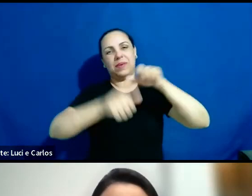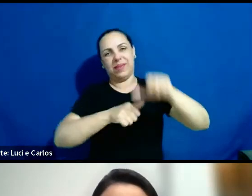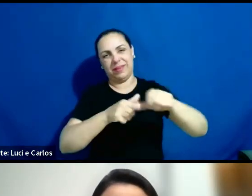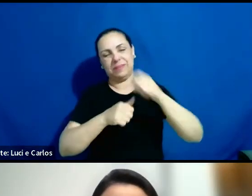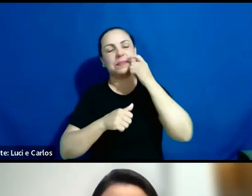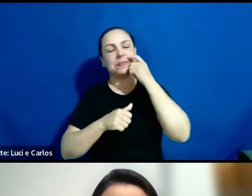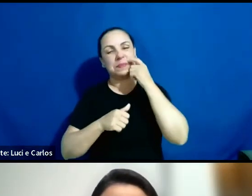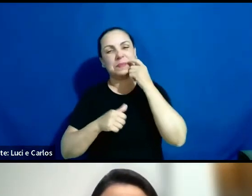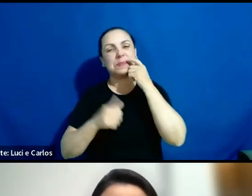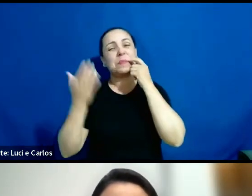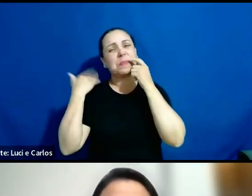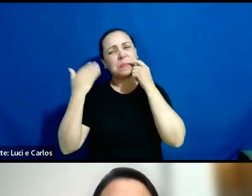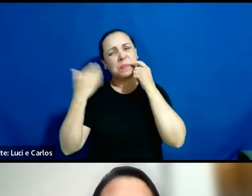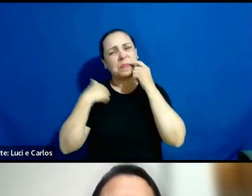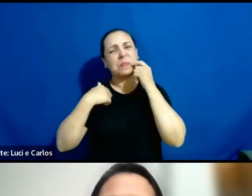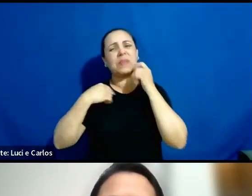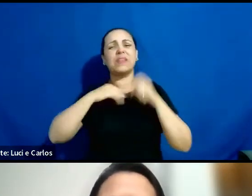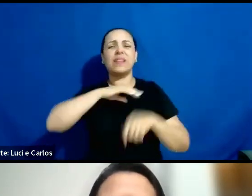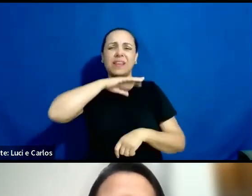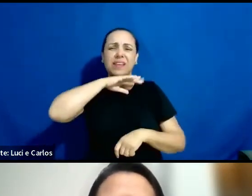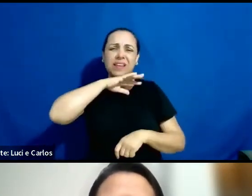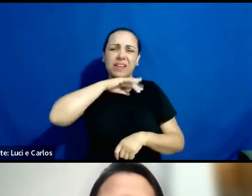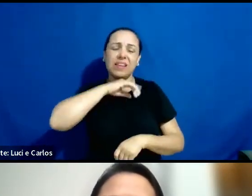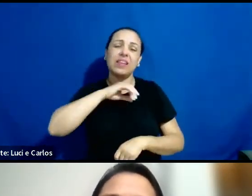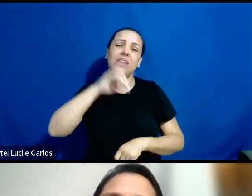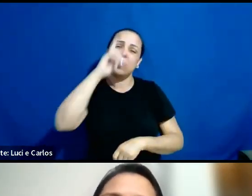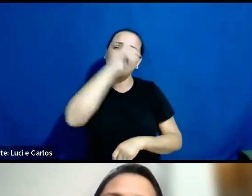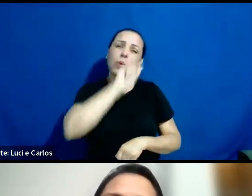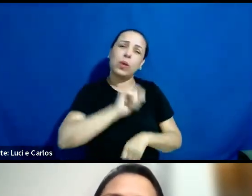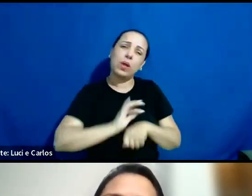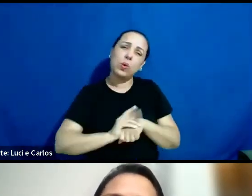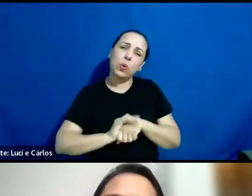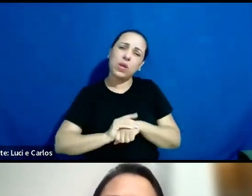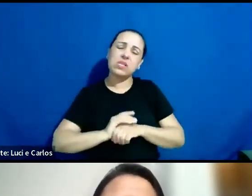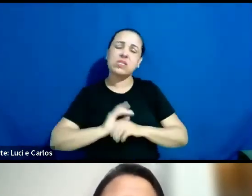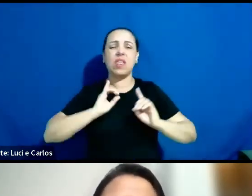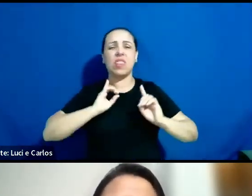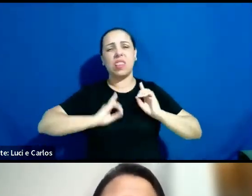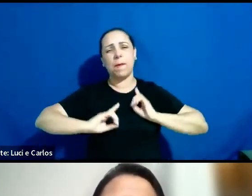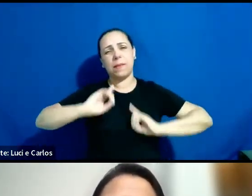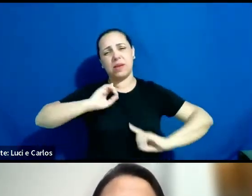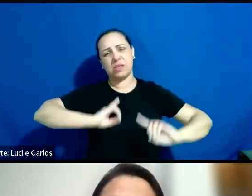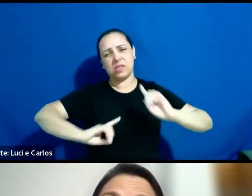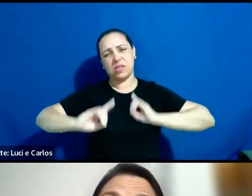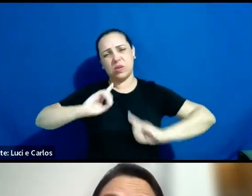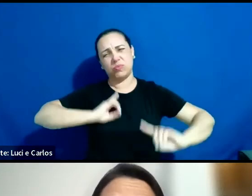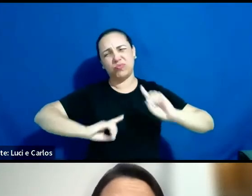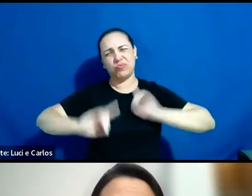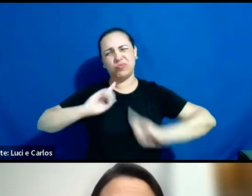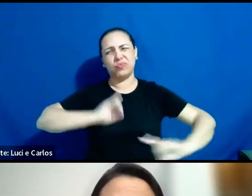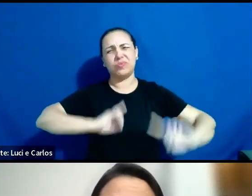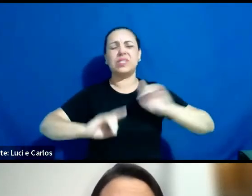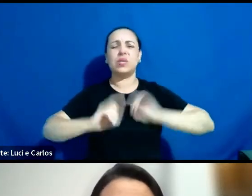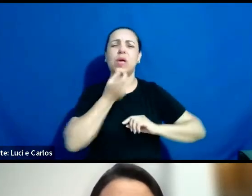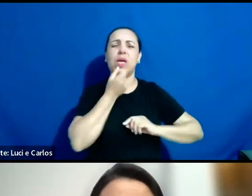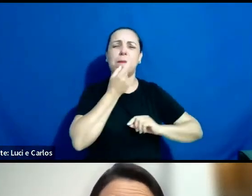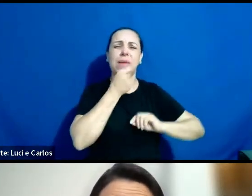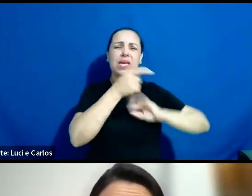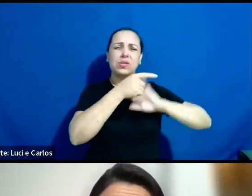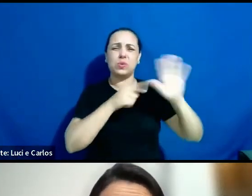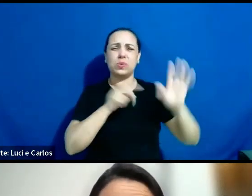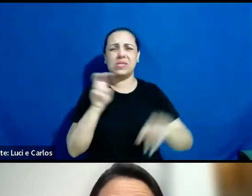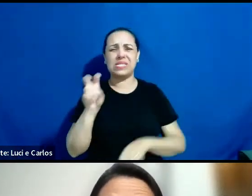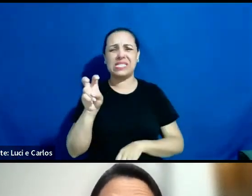morta-viva. Sofri de depressão mais de 10 anos, tomava 5 medicamentos por